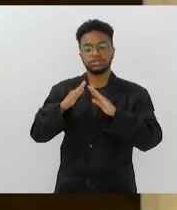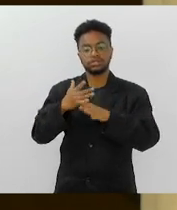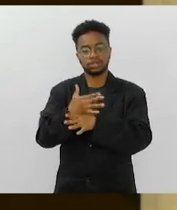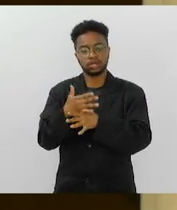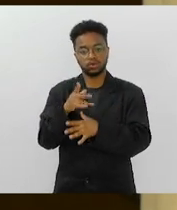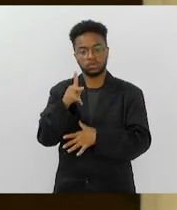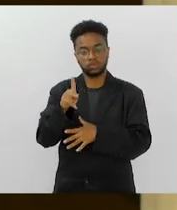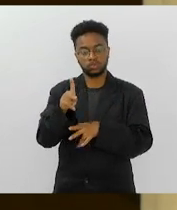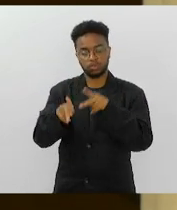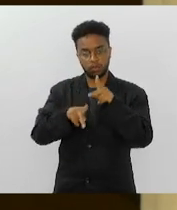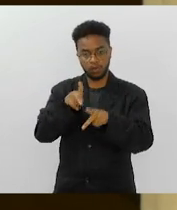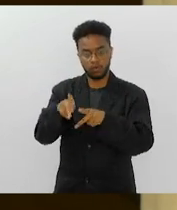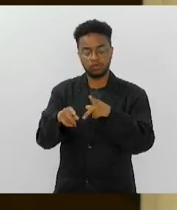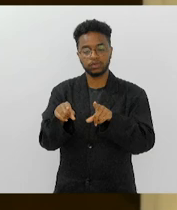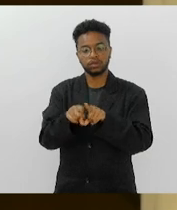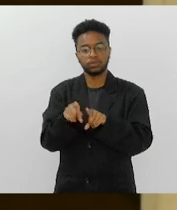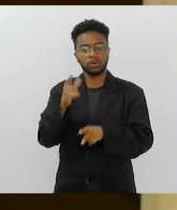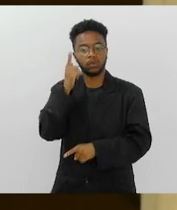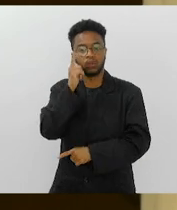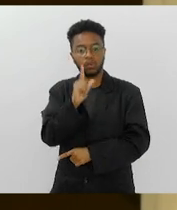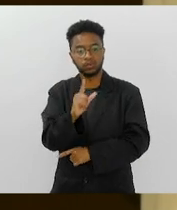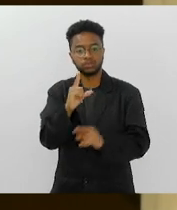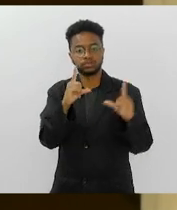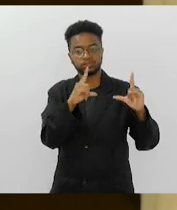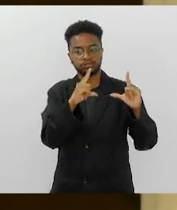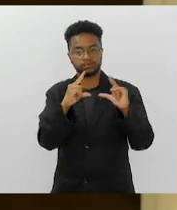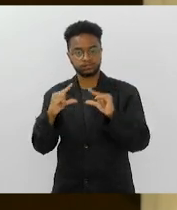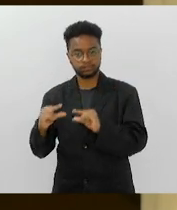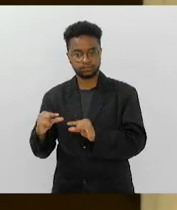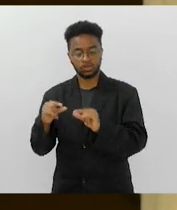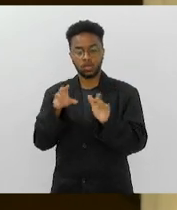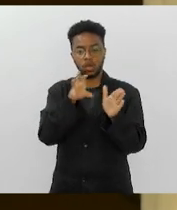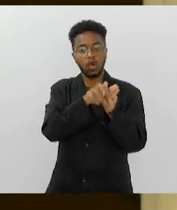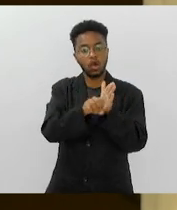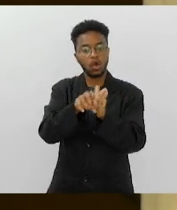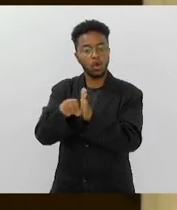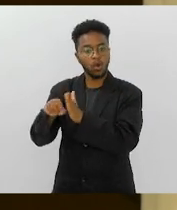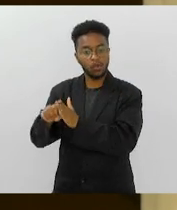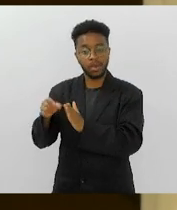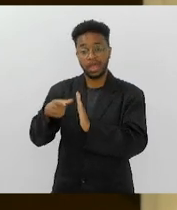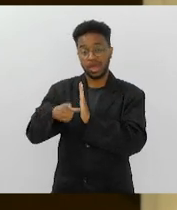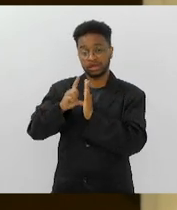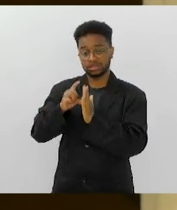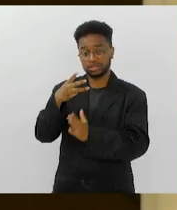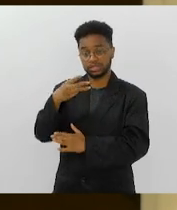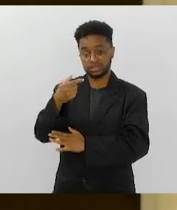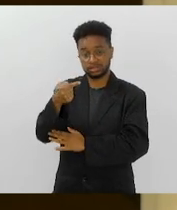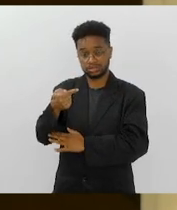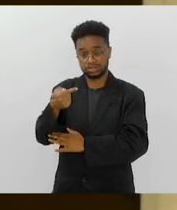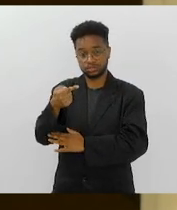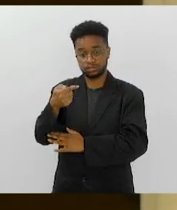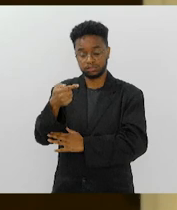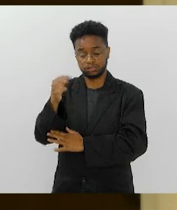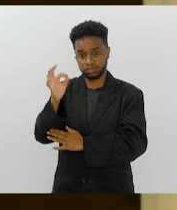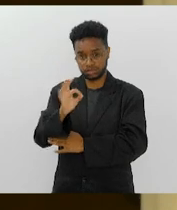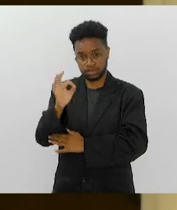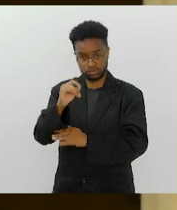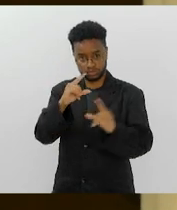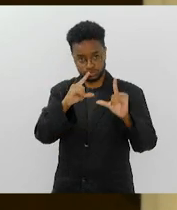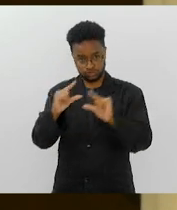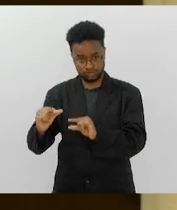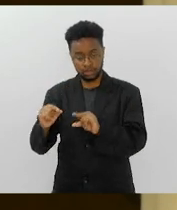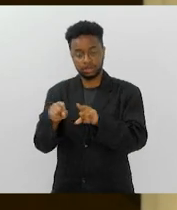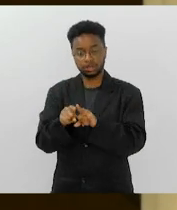e nós conseguimos diminuir furtos e roubos em 37% e os crimes contra a